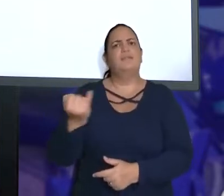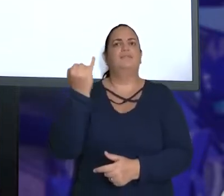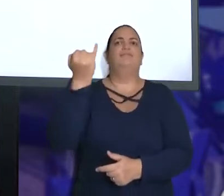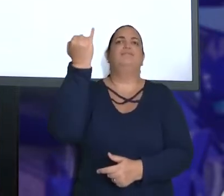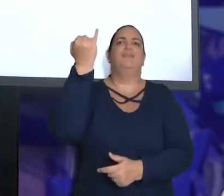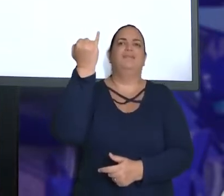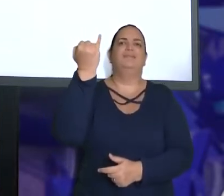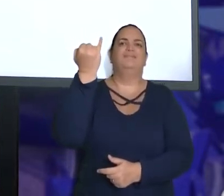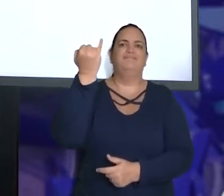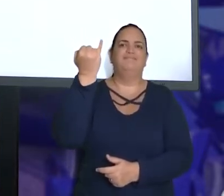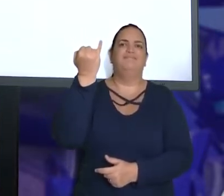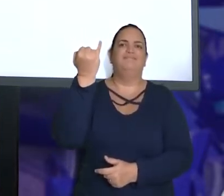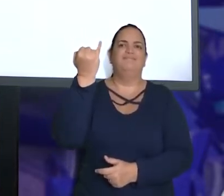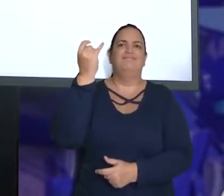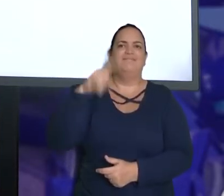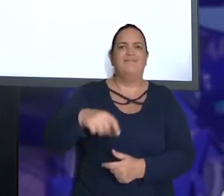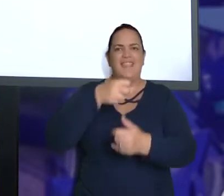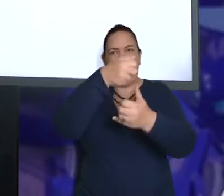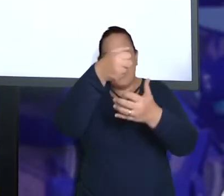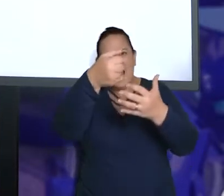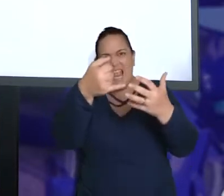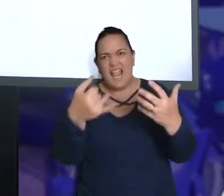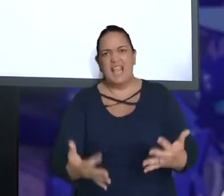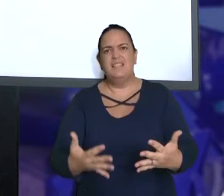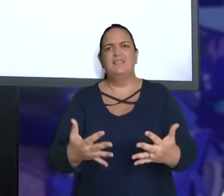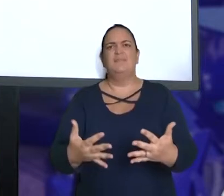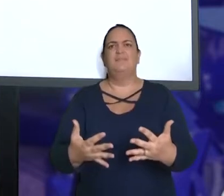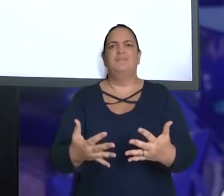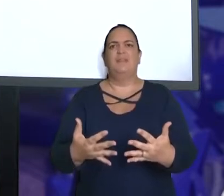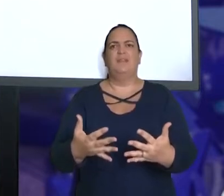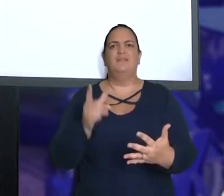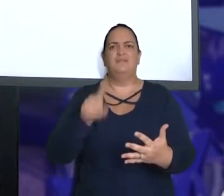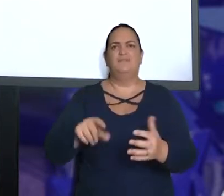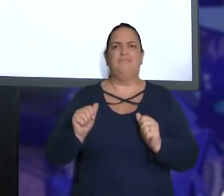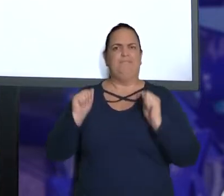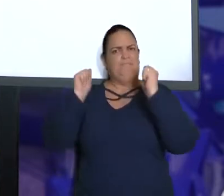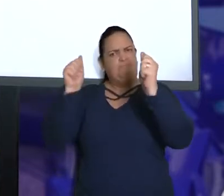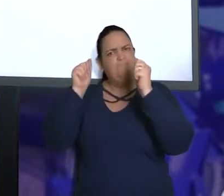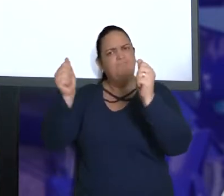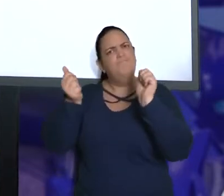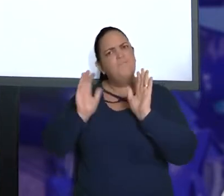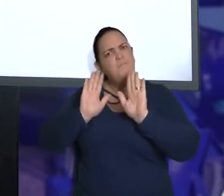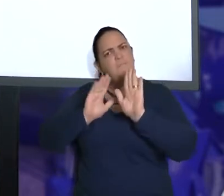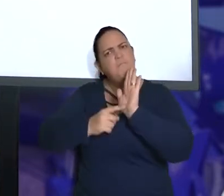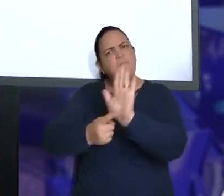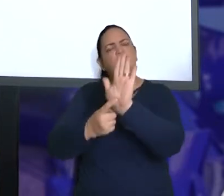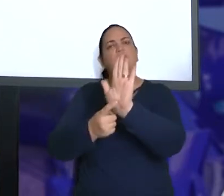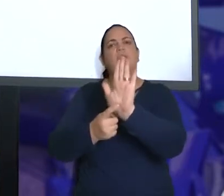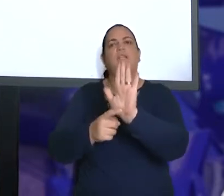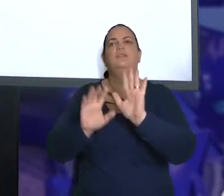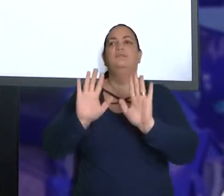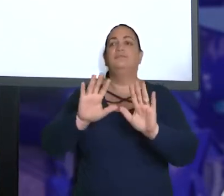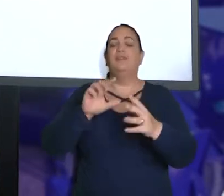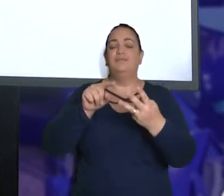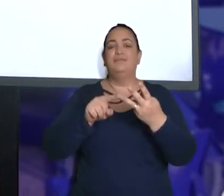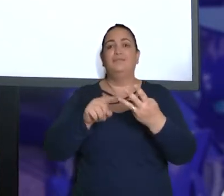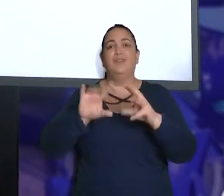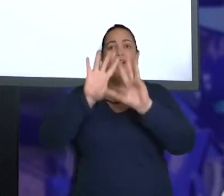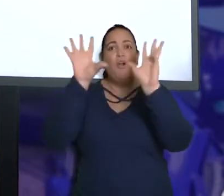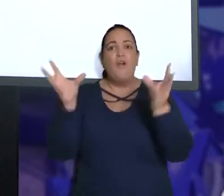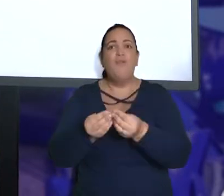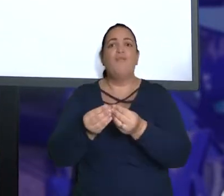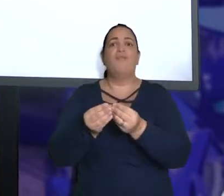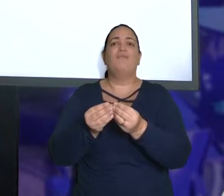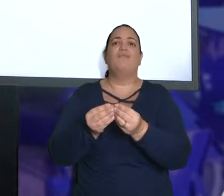Lembra que eu falei lá no começo? A definição de uma carta aberta é protesto. E, obviamente, ele vai concluir o texto,